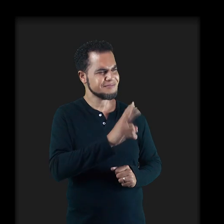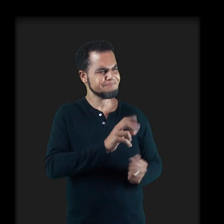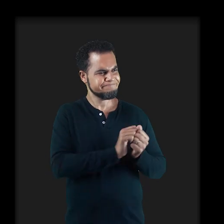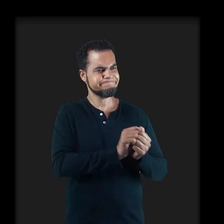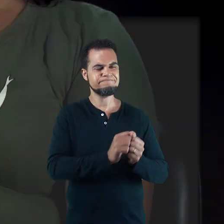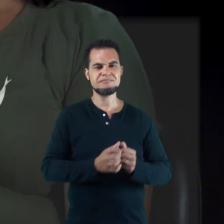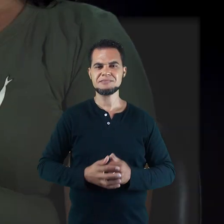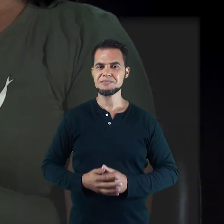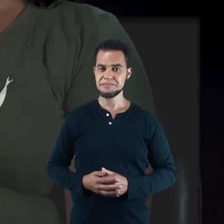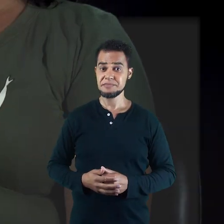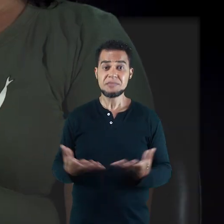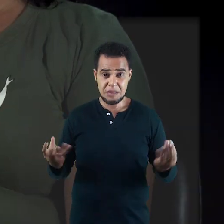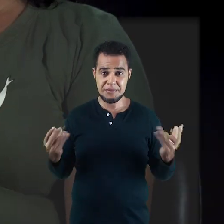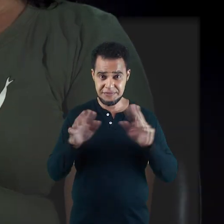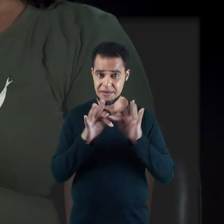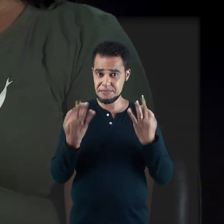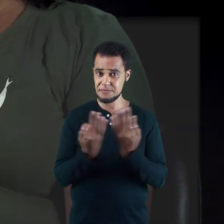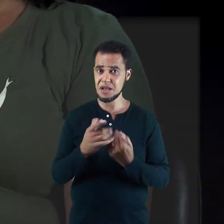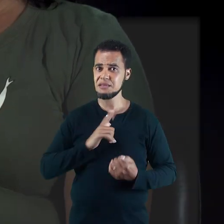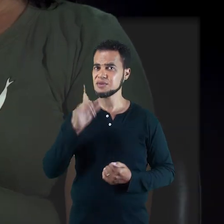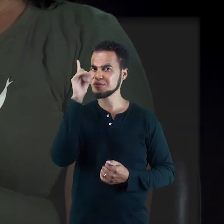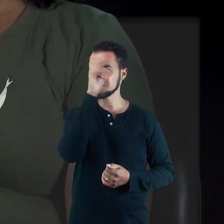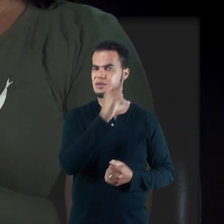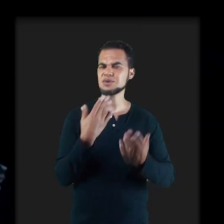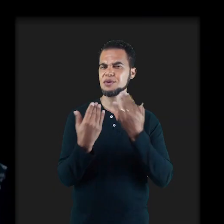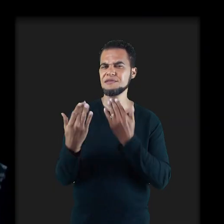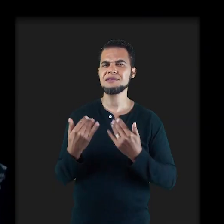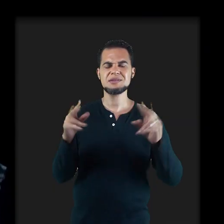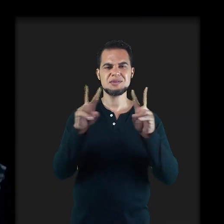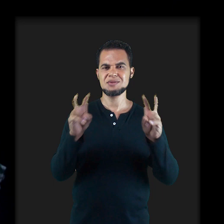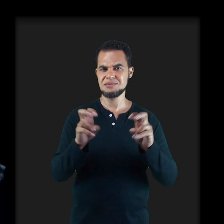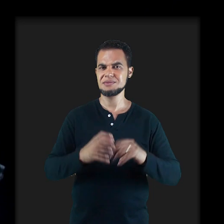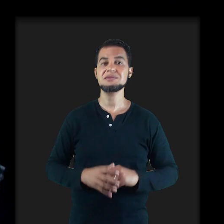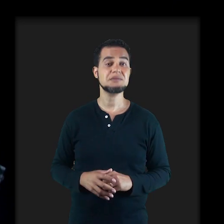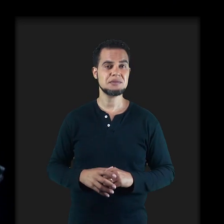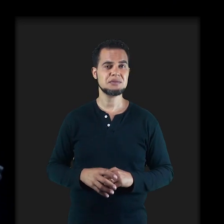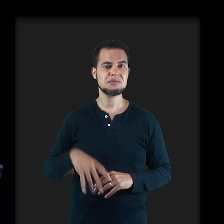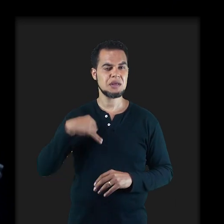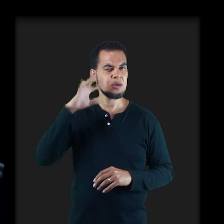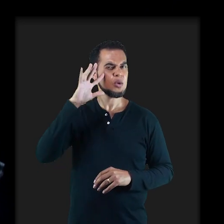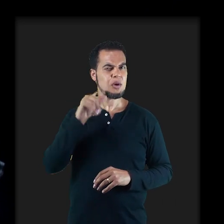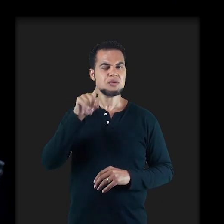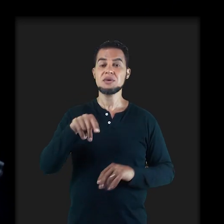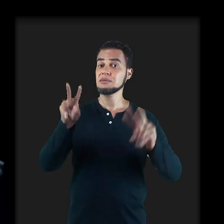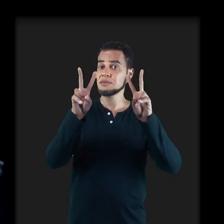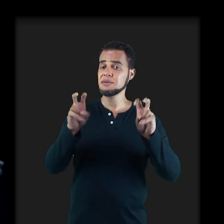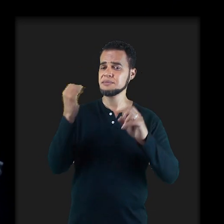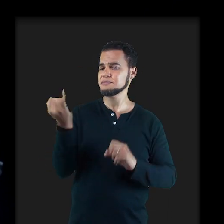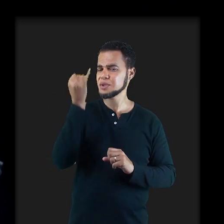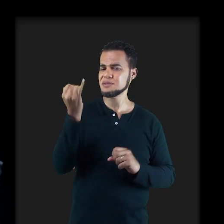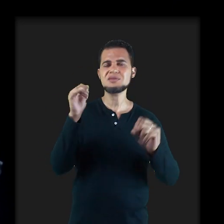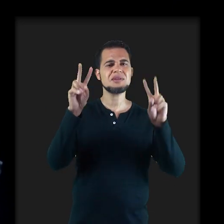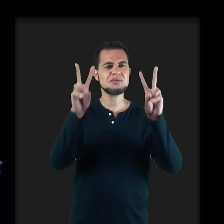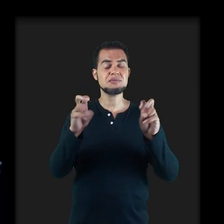Sei. Muitas famílias elas têm muita dificuldade para conversar sobre isso. Eu acho que é um tema que é importante, é um